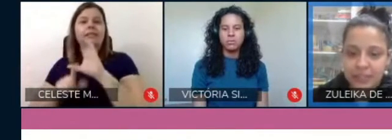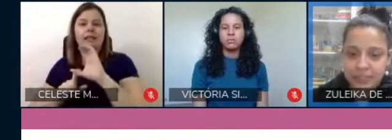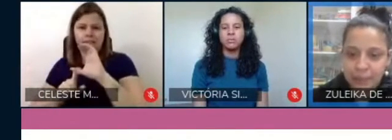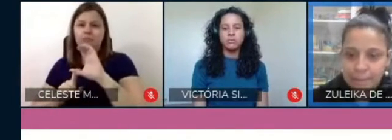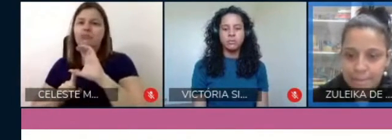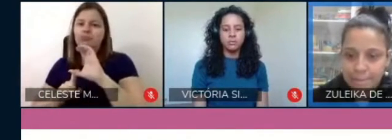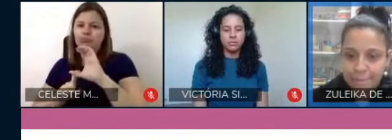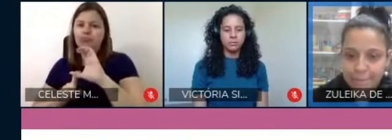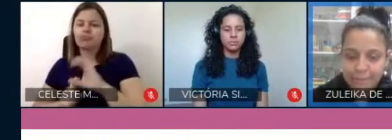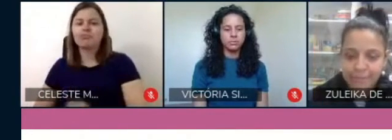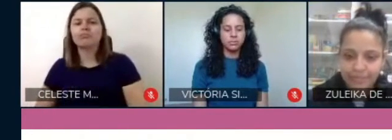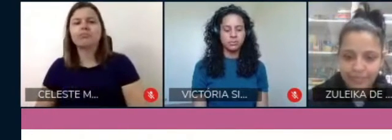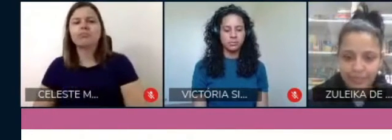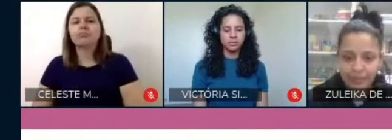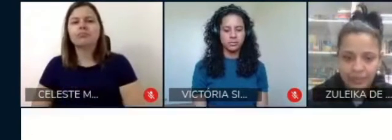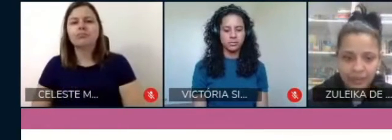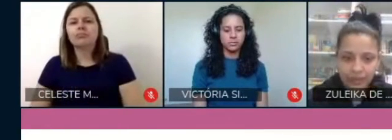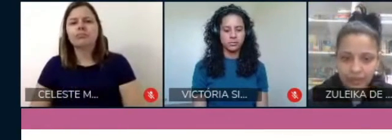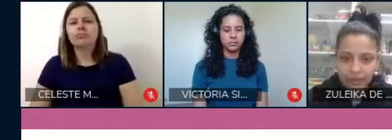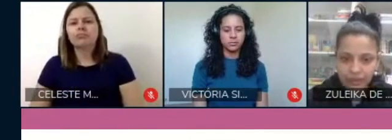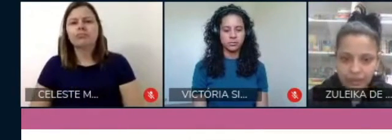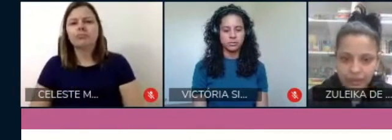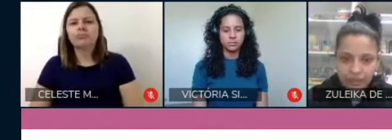Pode passar, Luísa.